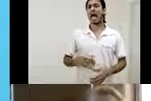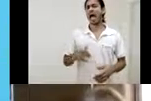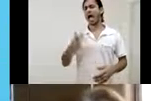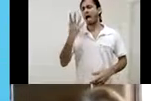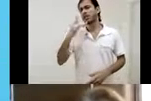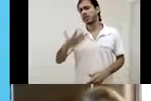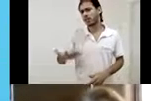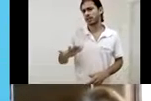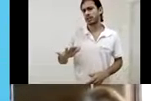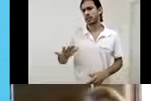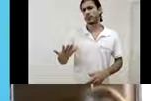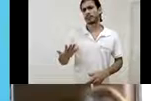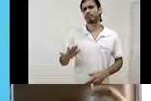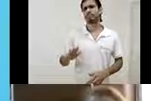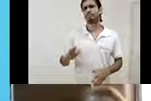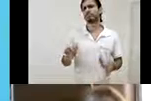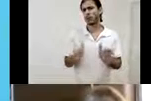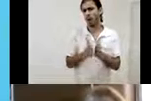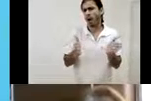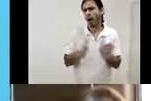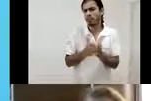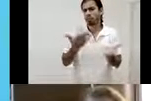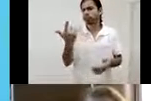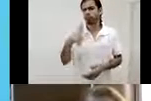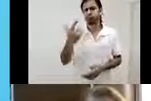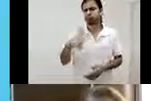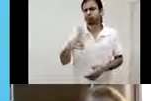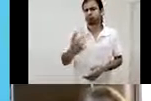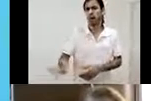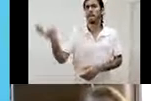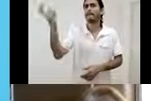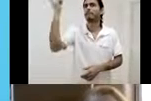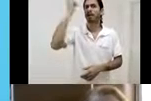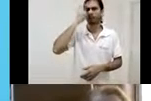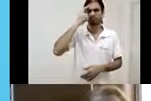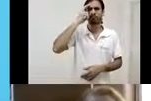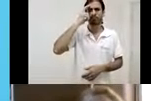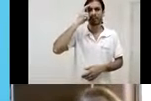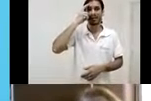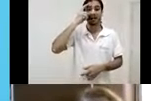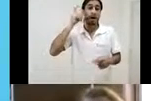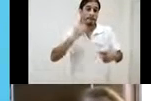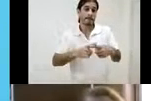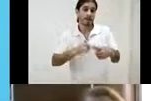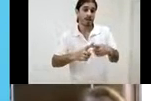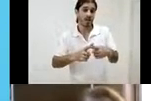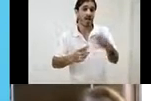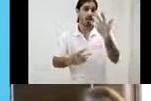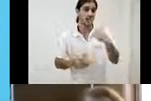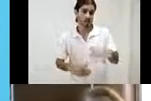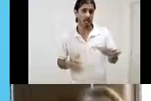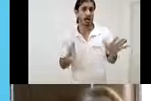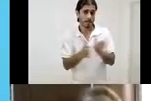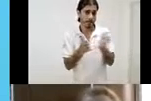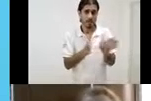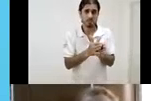privadas culturalmente. por isso que elas não aprendiam a ler e escrever ou tinham uma defasagem da idade séria.